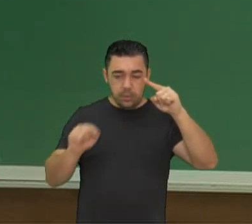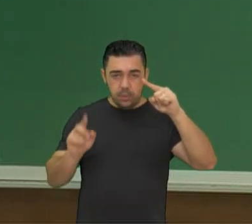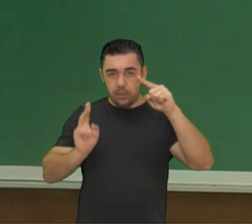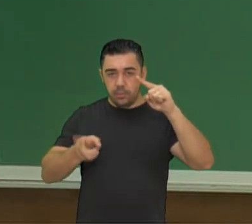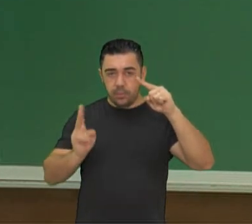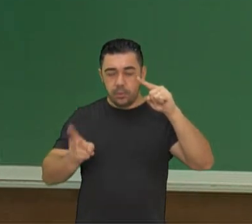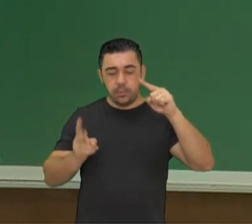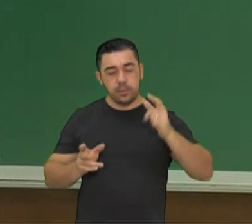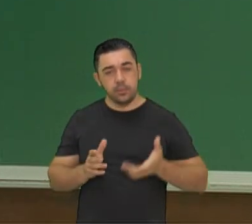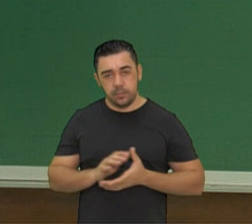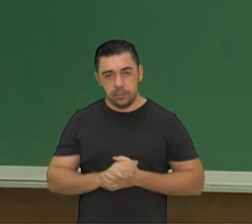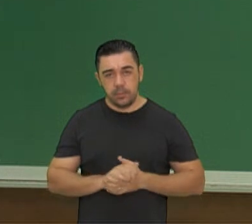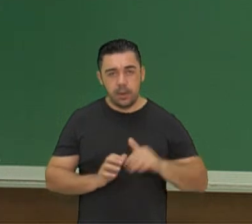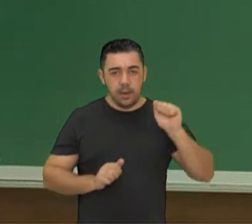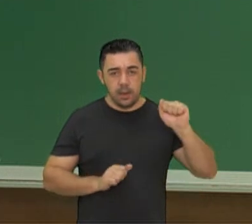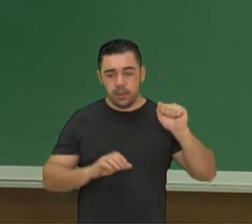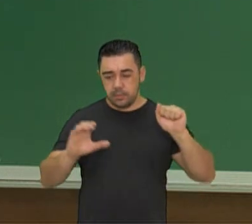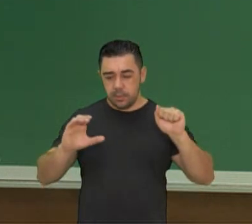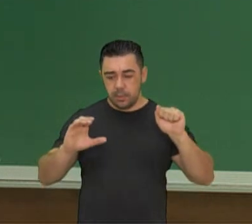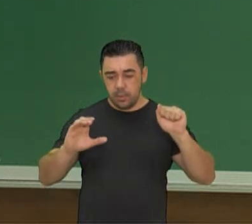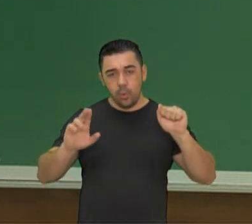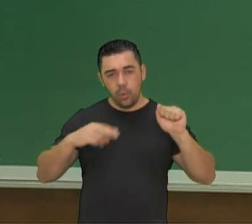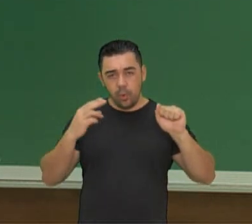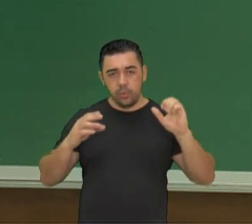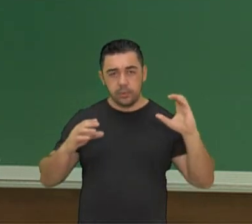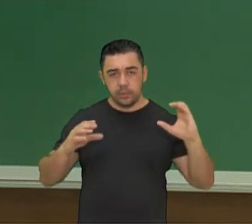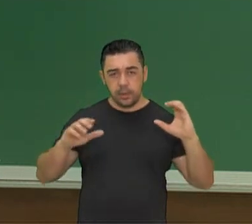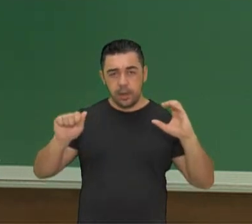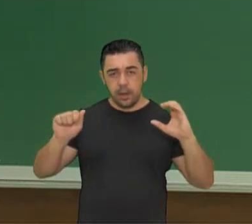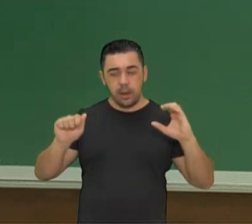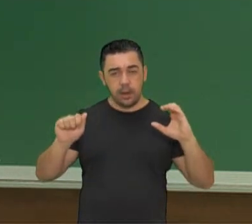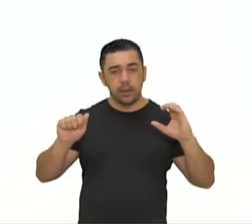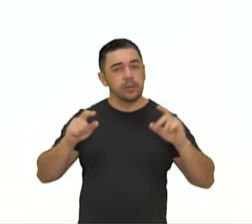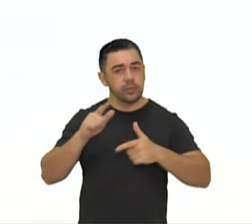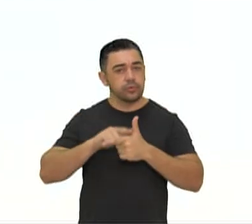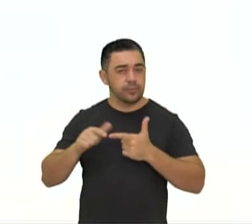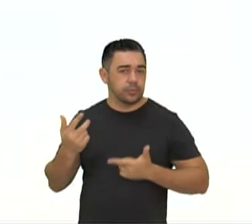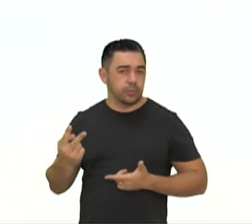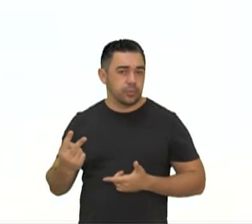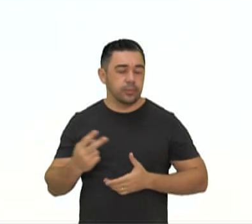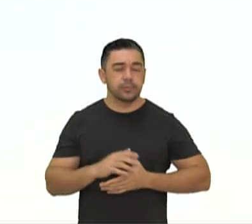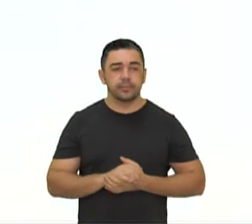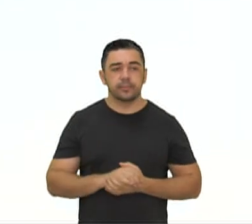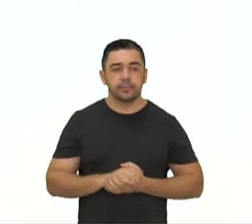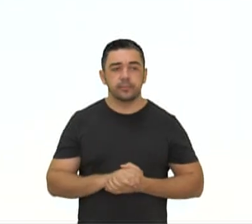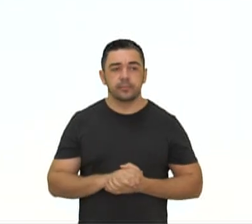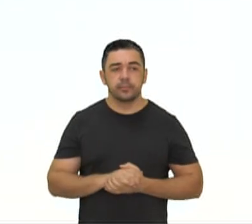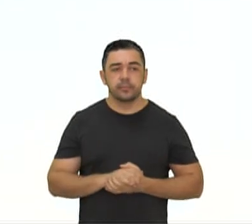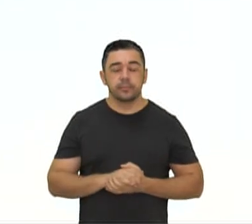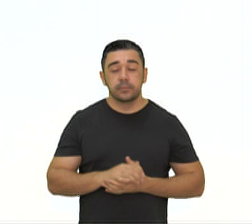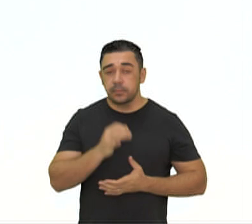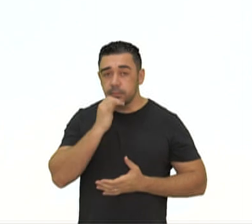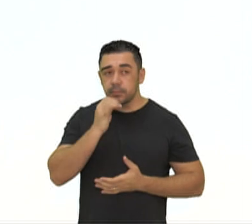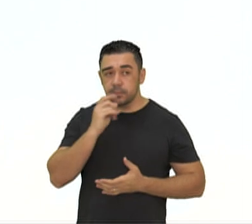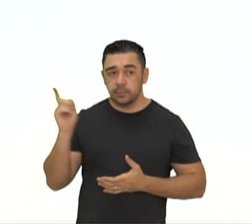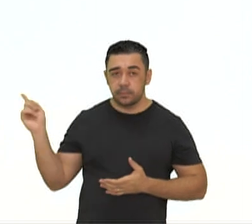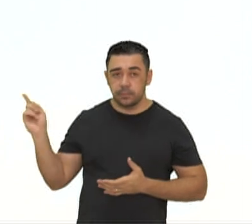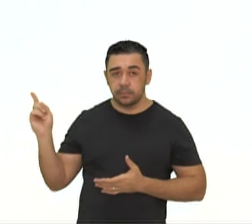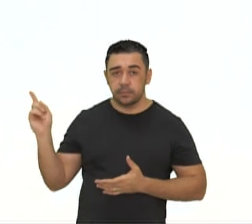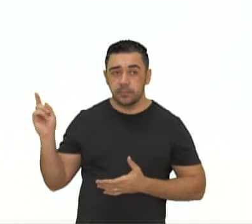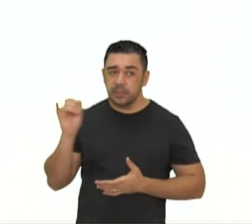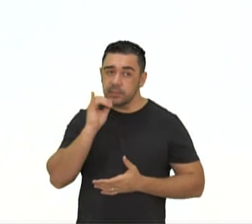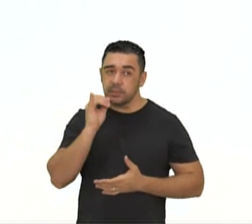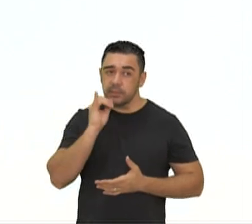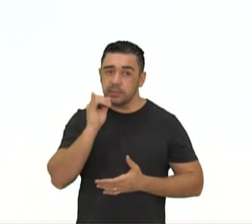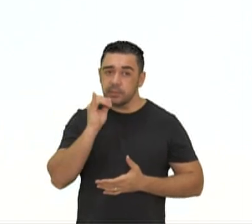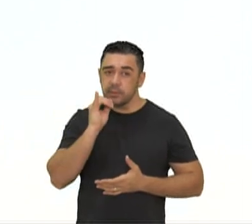é a mesma diagonal que liga o C ao A. Então, para não contar 2 vezes, eu divido por 2. Certo? Exercício para você.